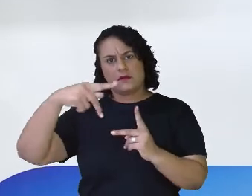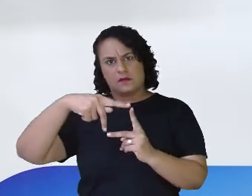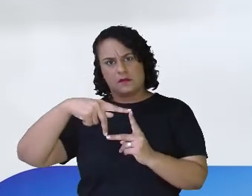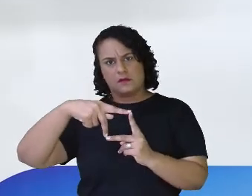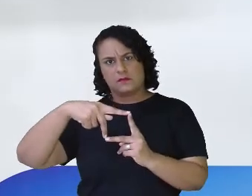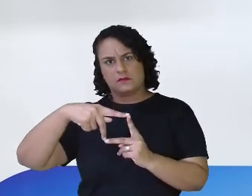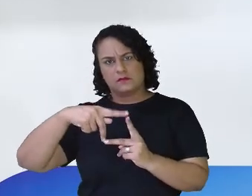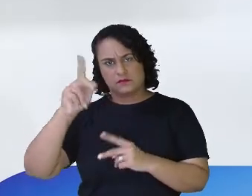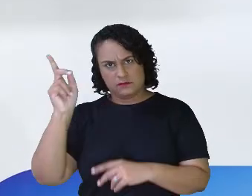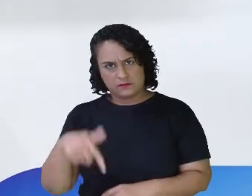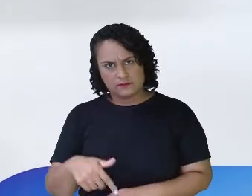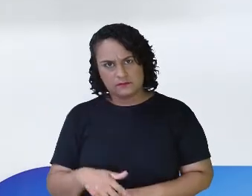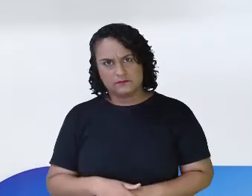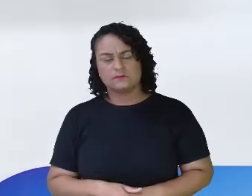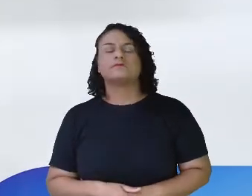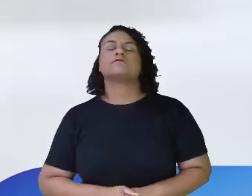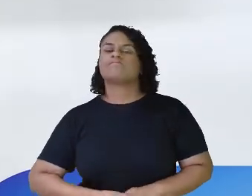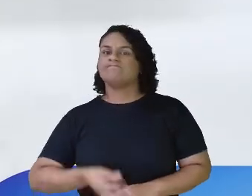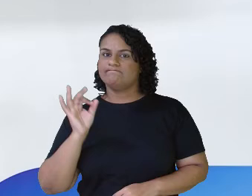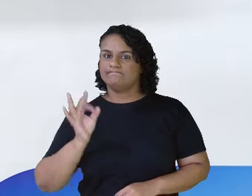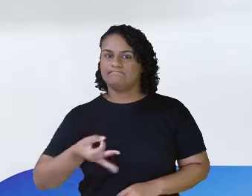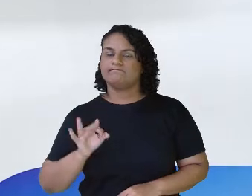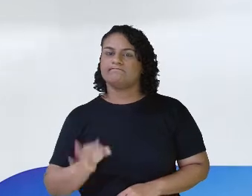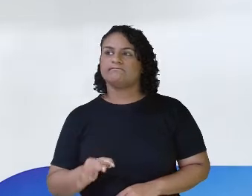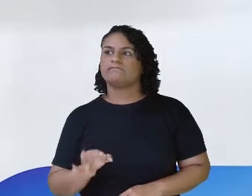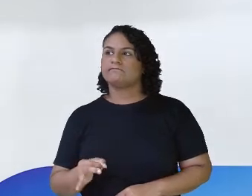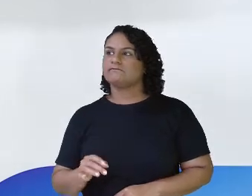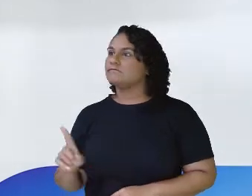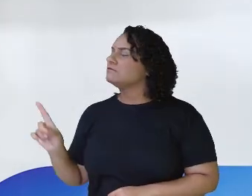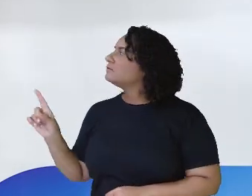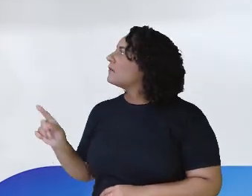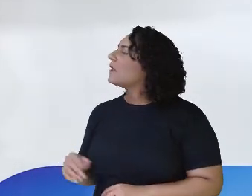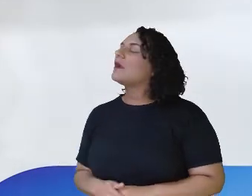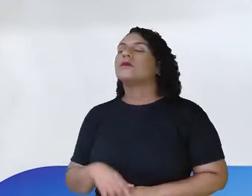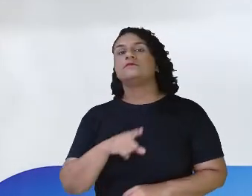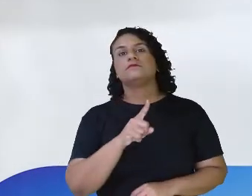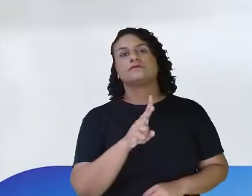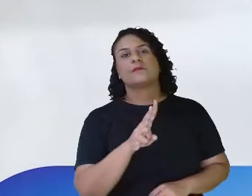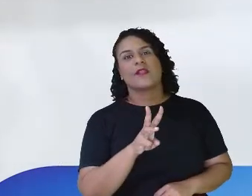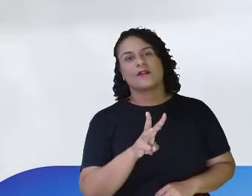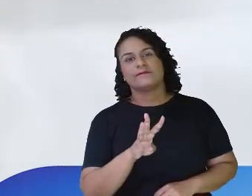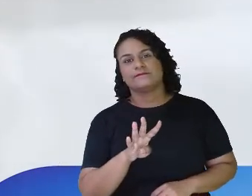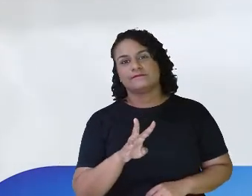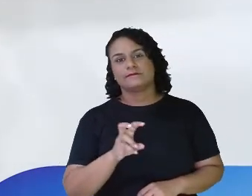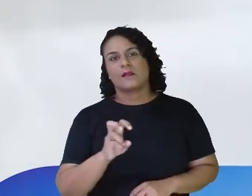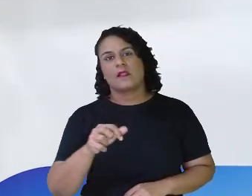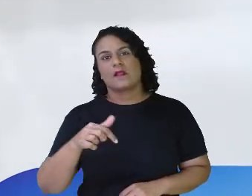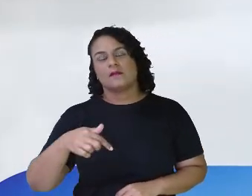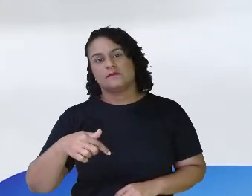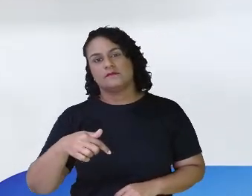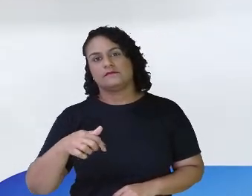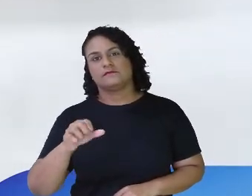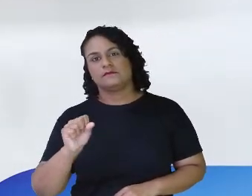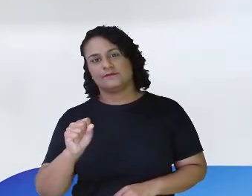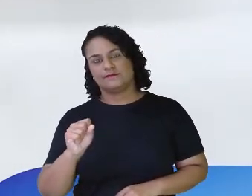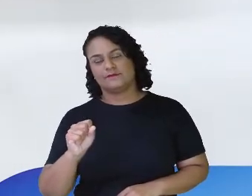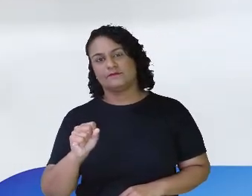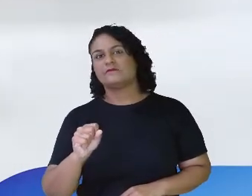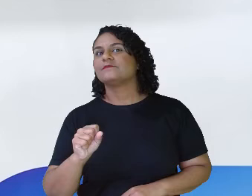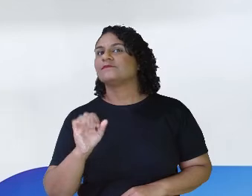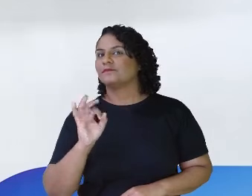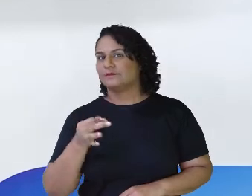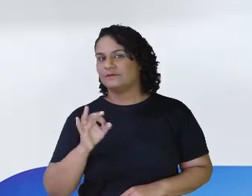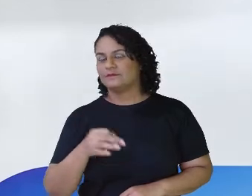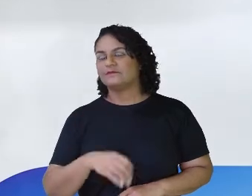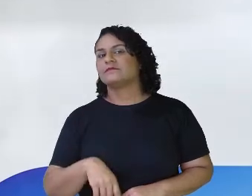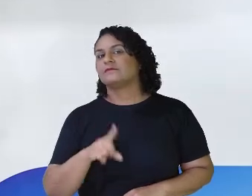é quadrado, com certeza. Olha, 1, 2, 3, 4, 5, 6, 7, 8.